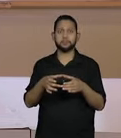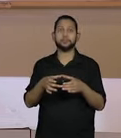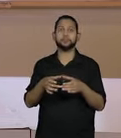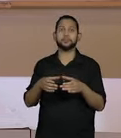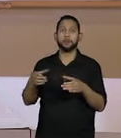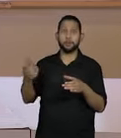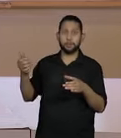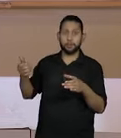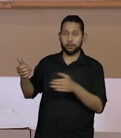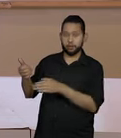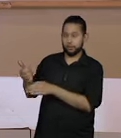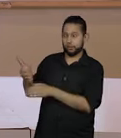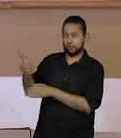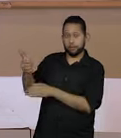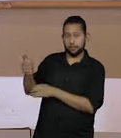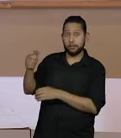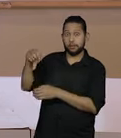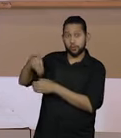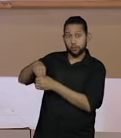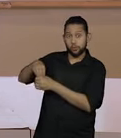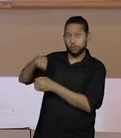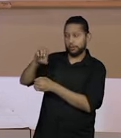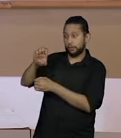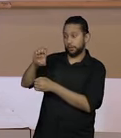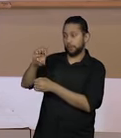pegar o etanol,